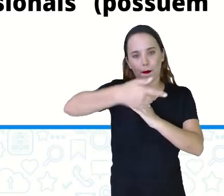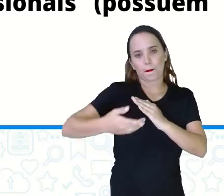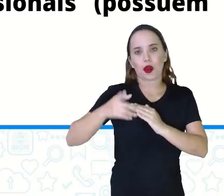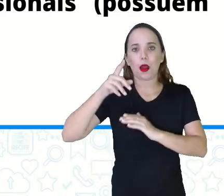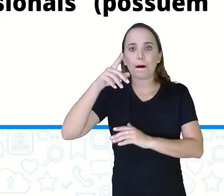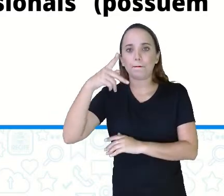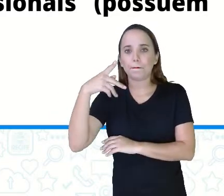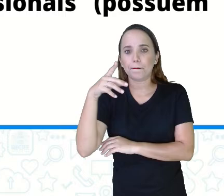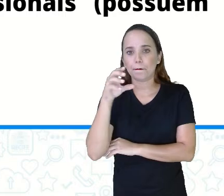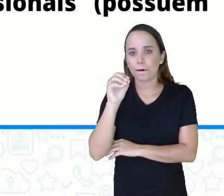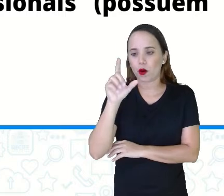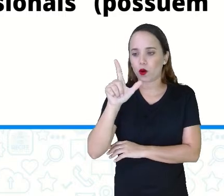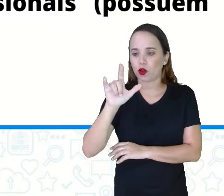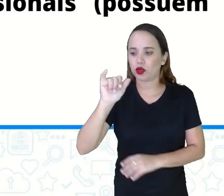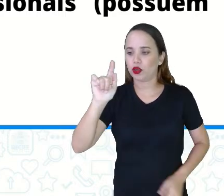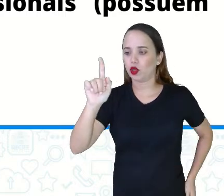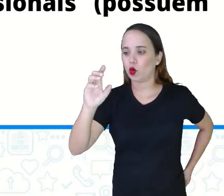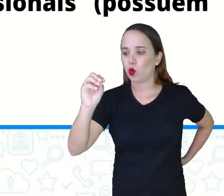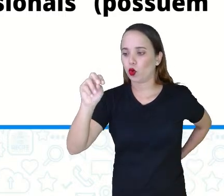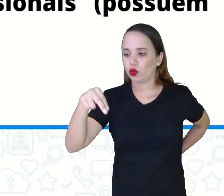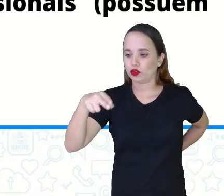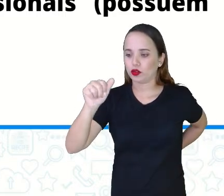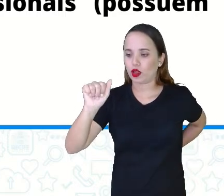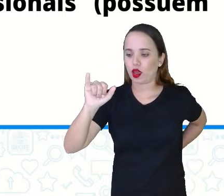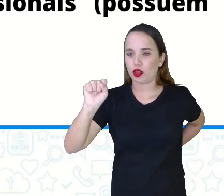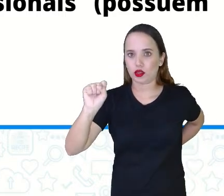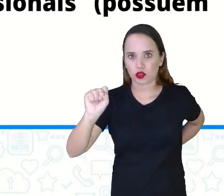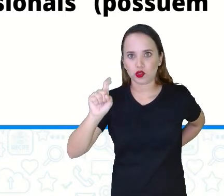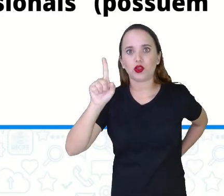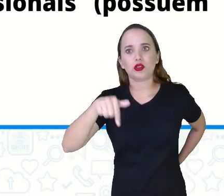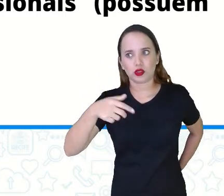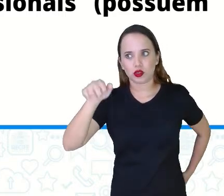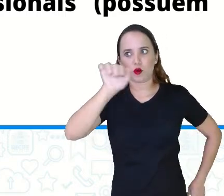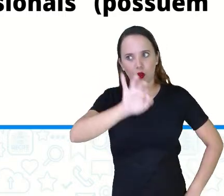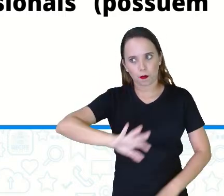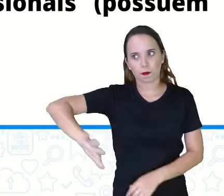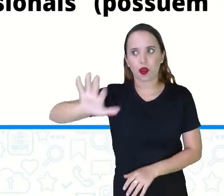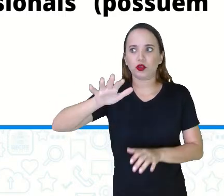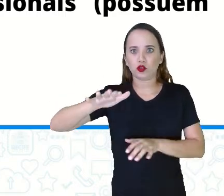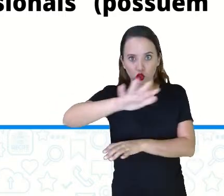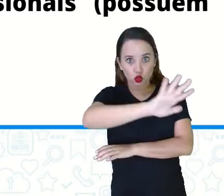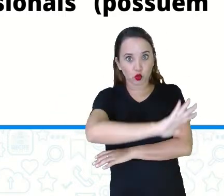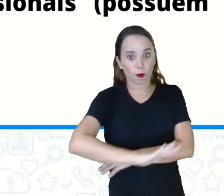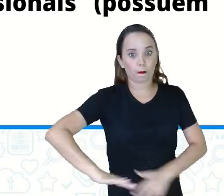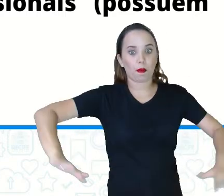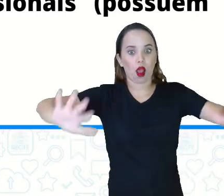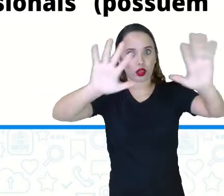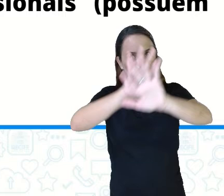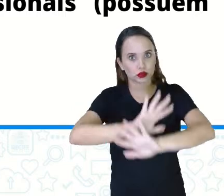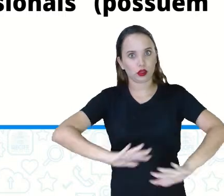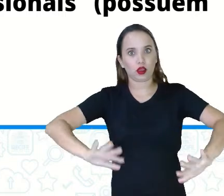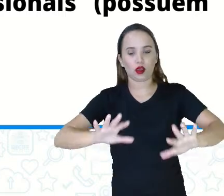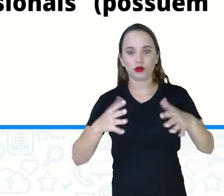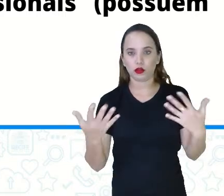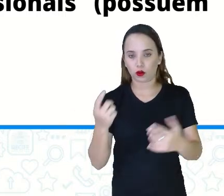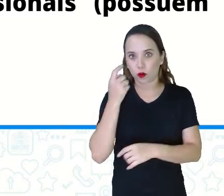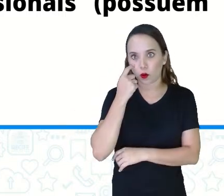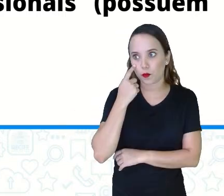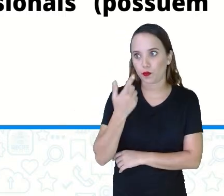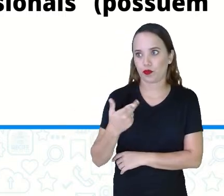poligonais. São figuras espaciais. Lembrando, figuras poligonais, 5º ano.